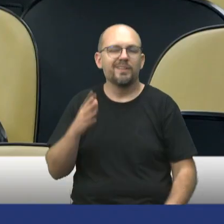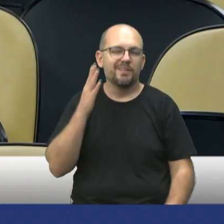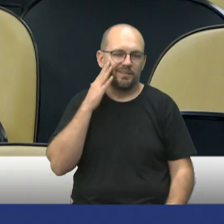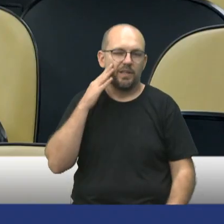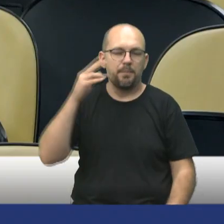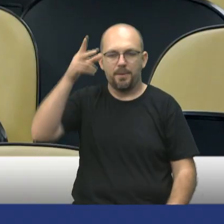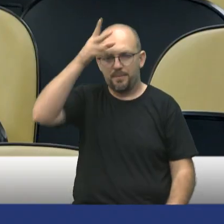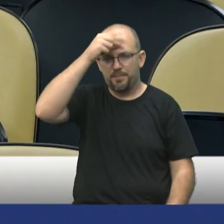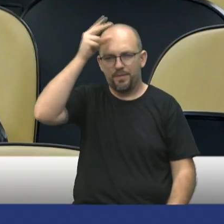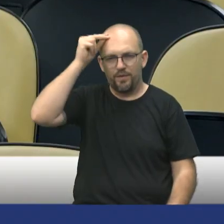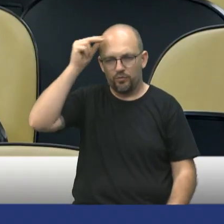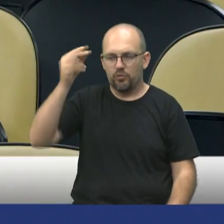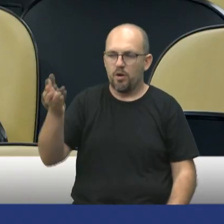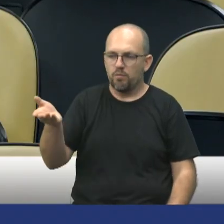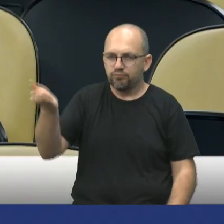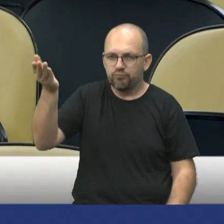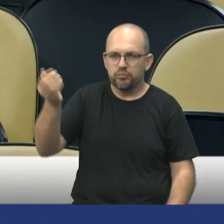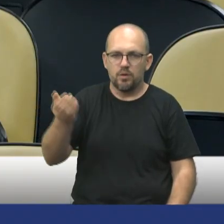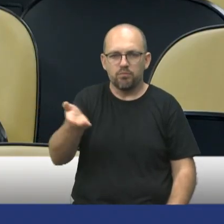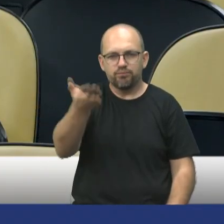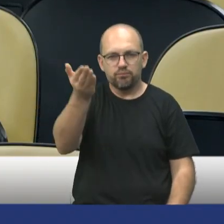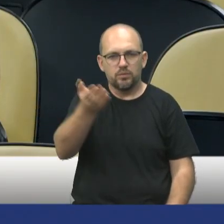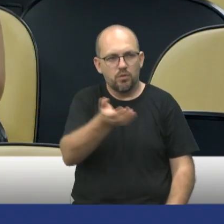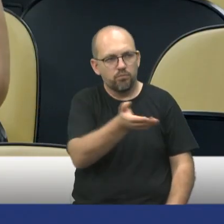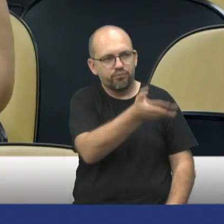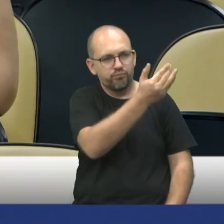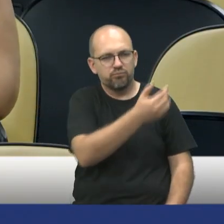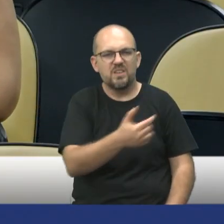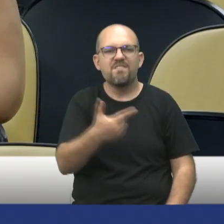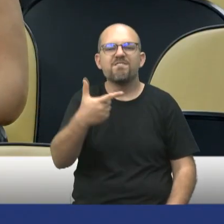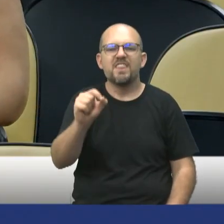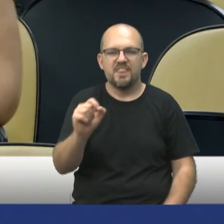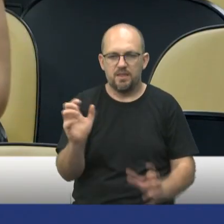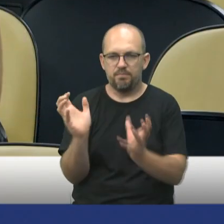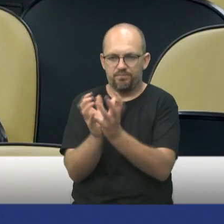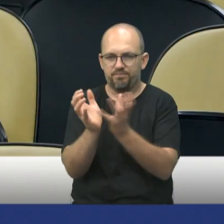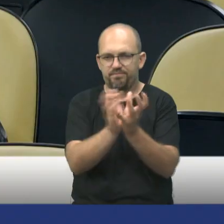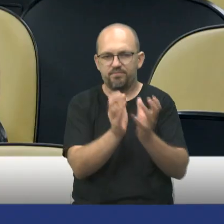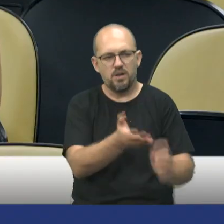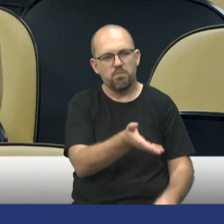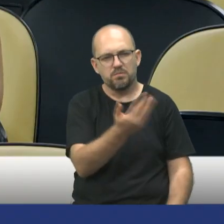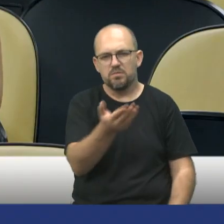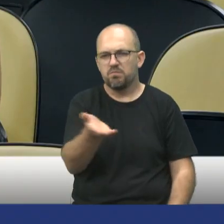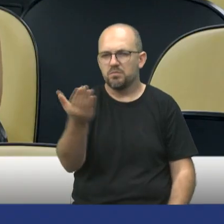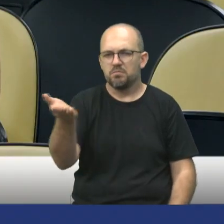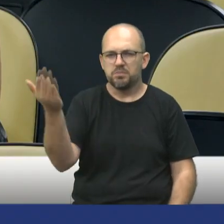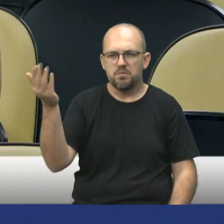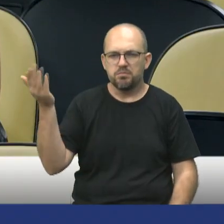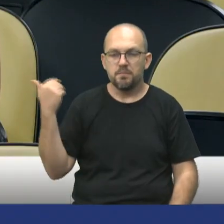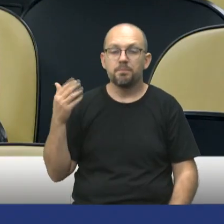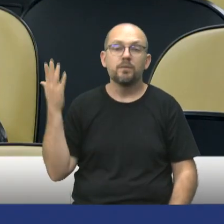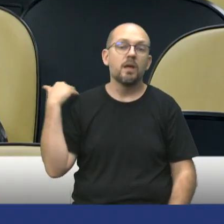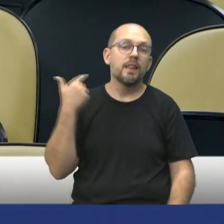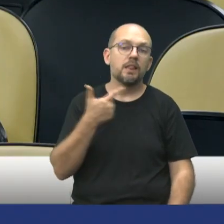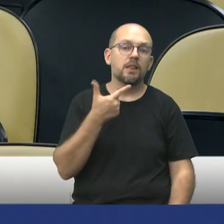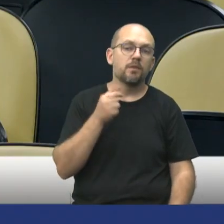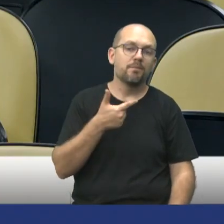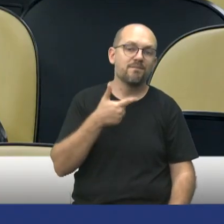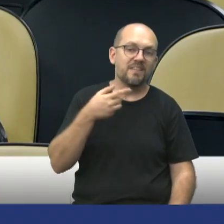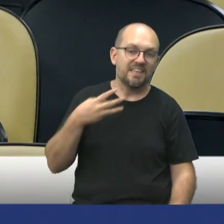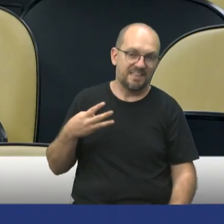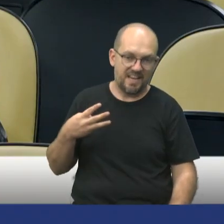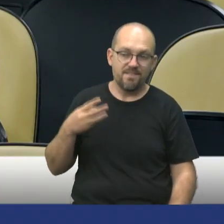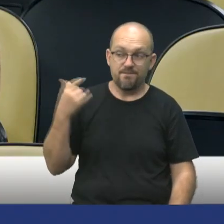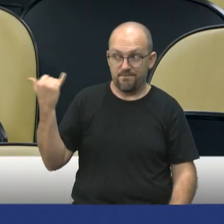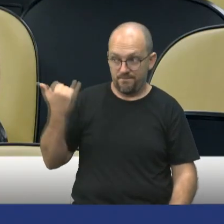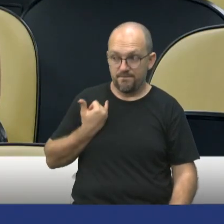deu aumentos a mais de 20 categorias, e em 2023 foi nos informado que, após os motoristas, seria